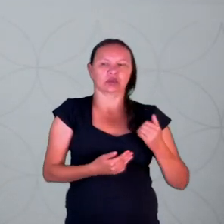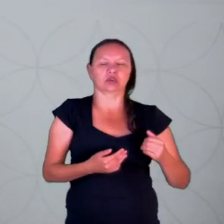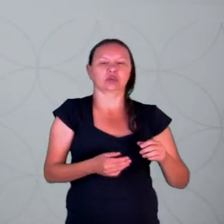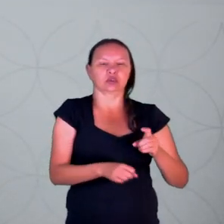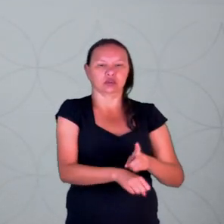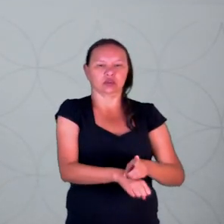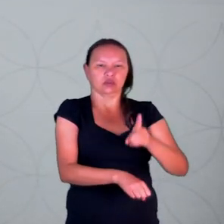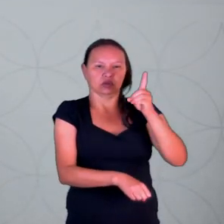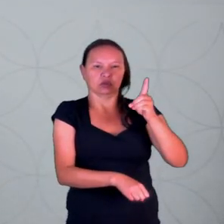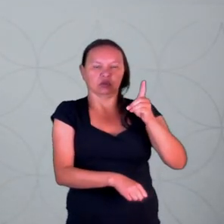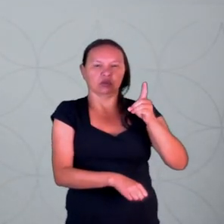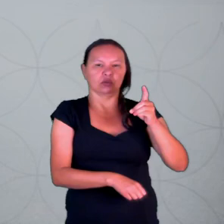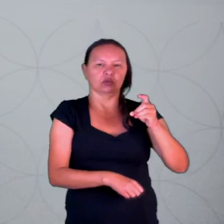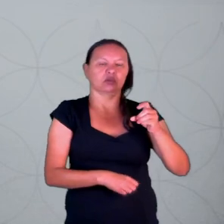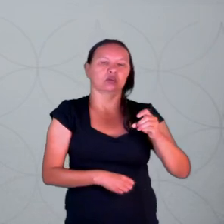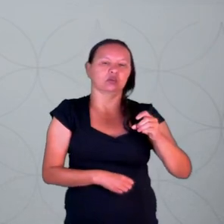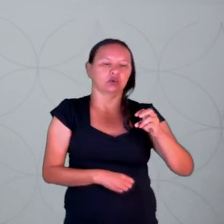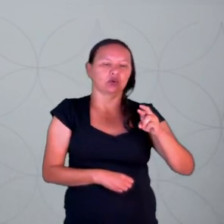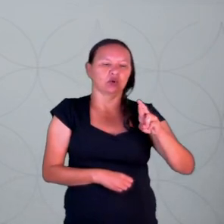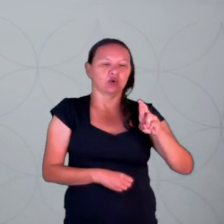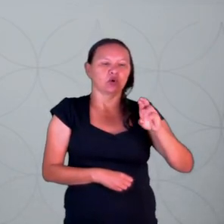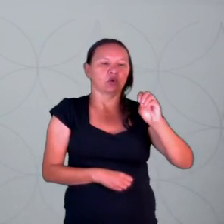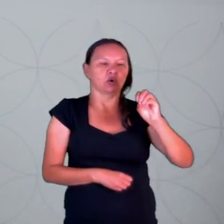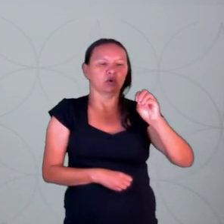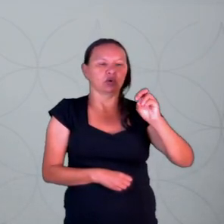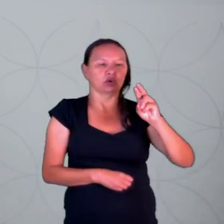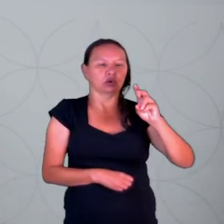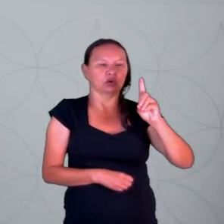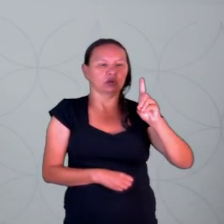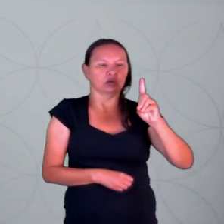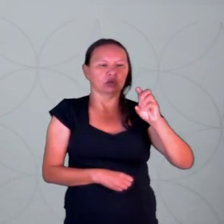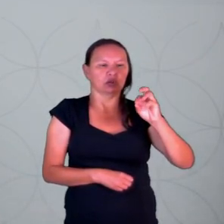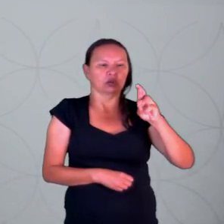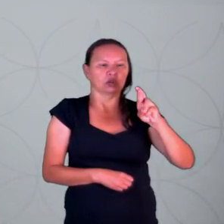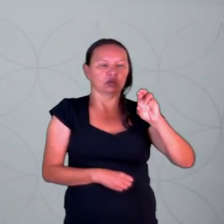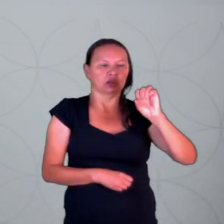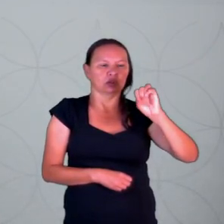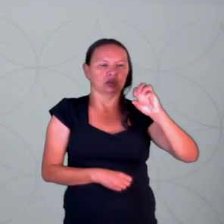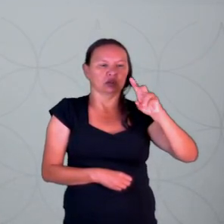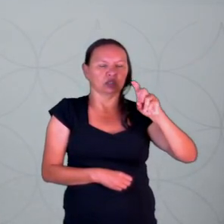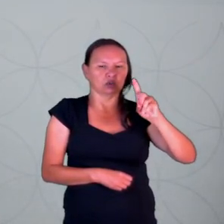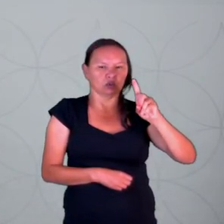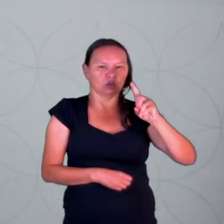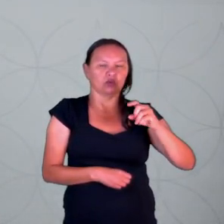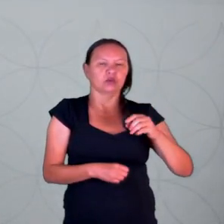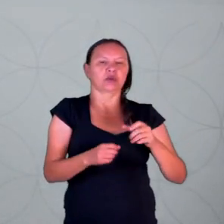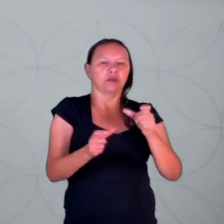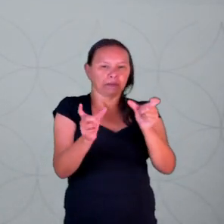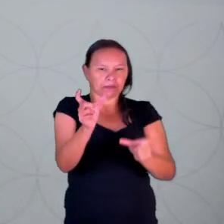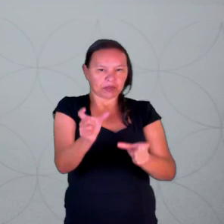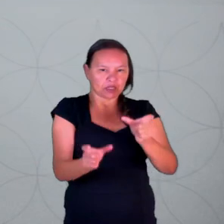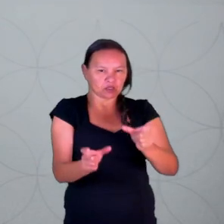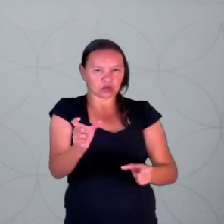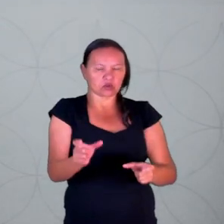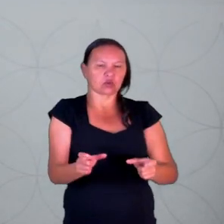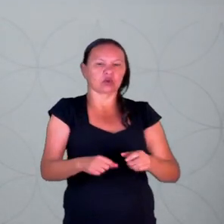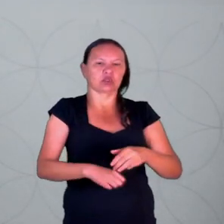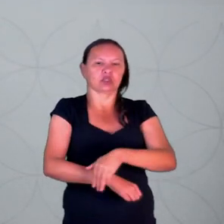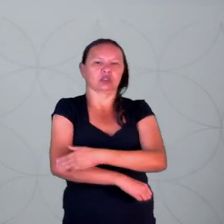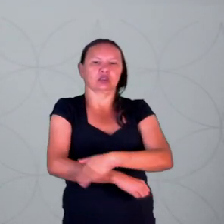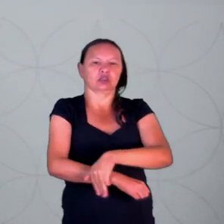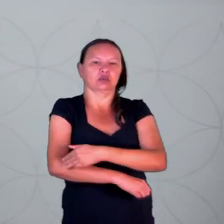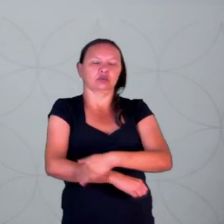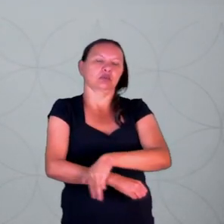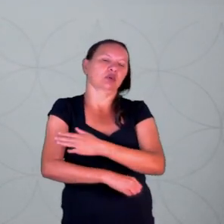Samuel Rodrigues representante do movimento Nacional da população em situação de rua que falará do tema movimento